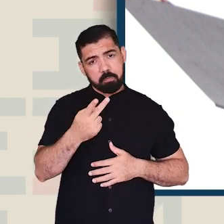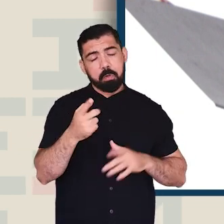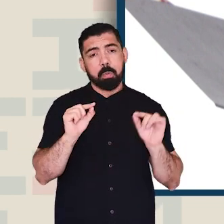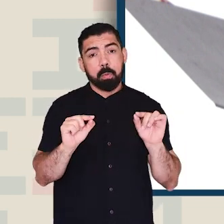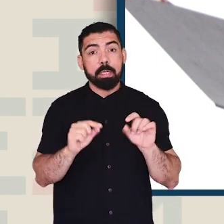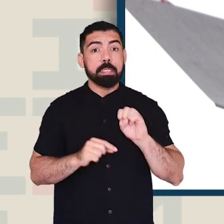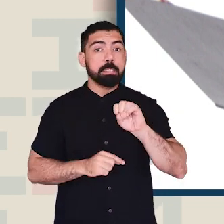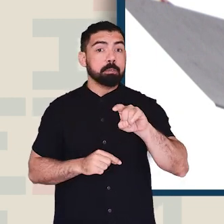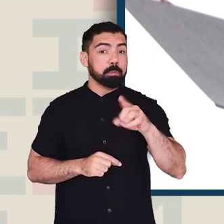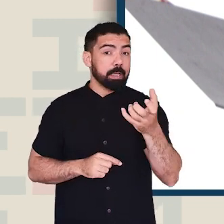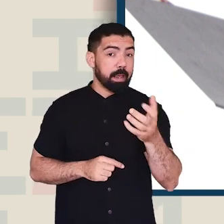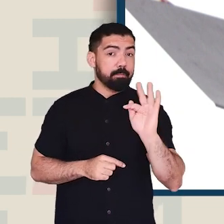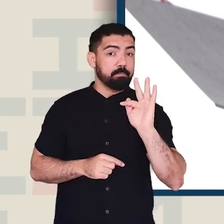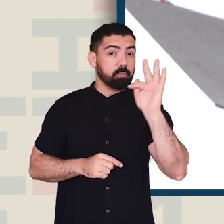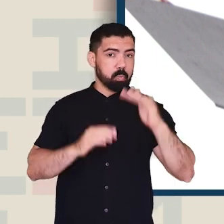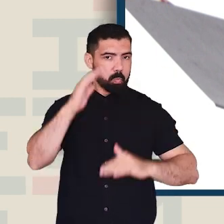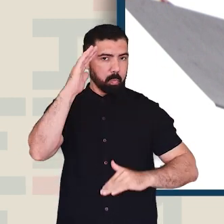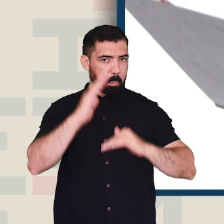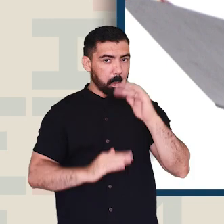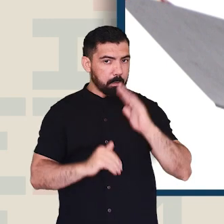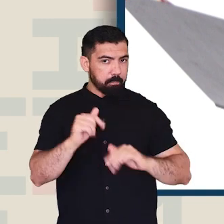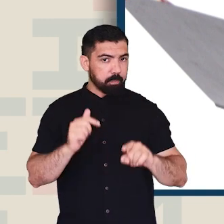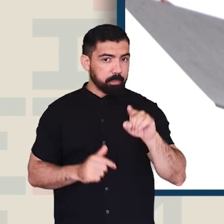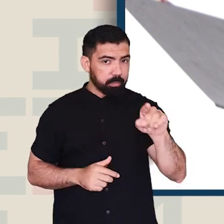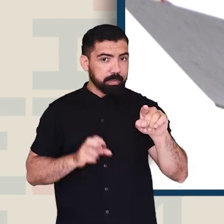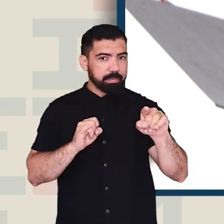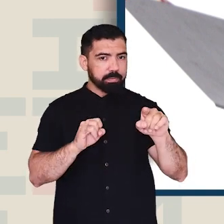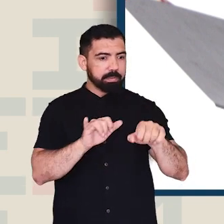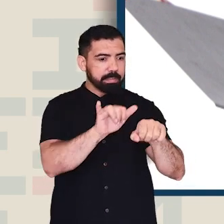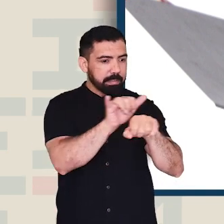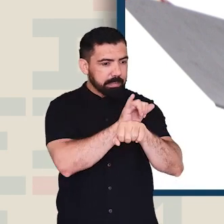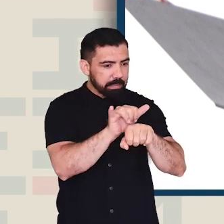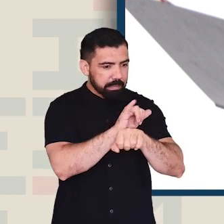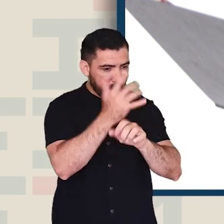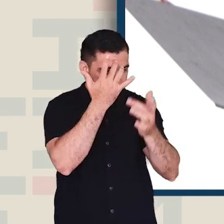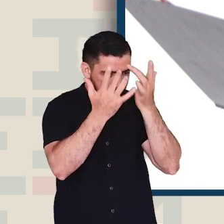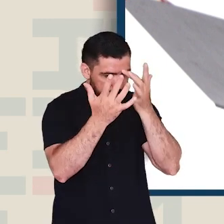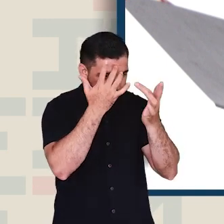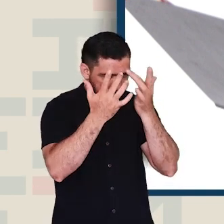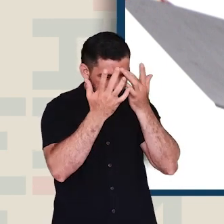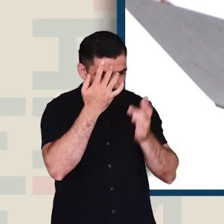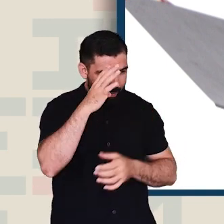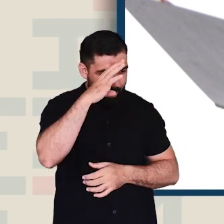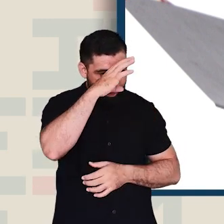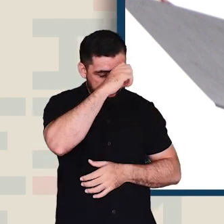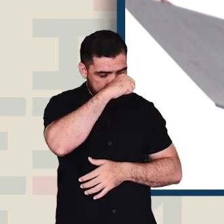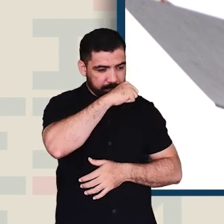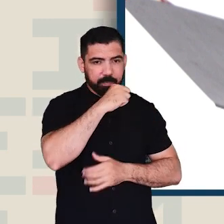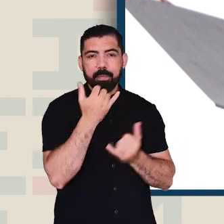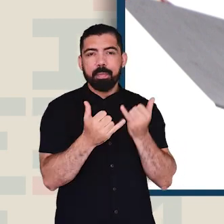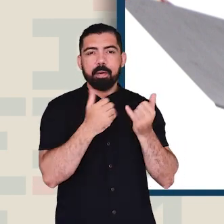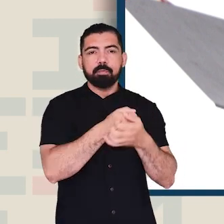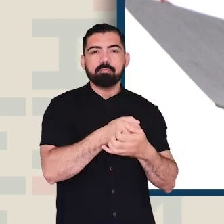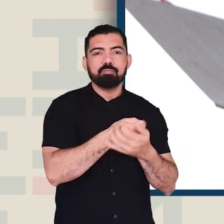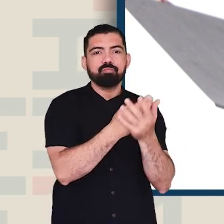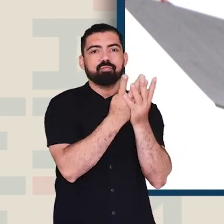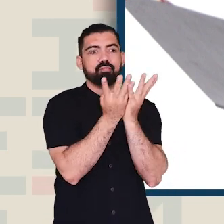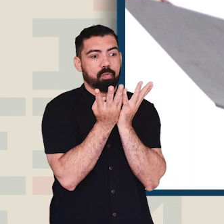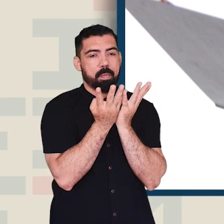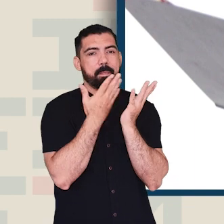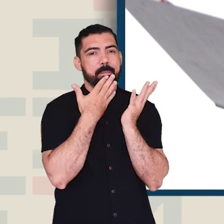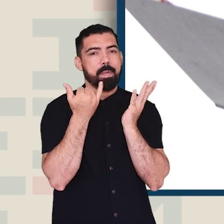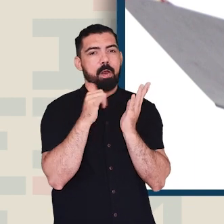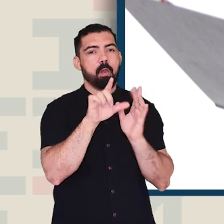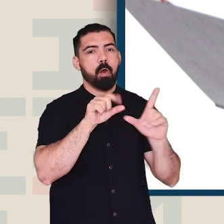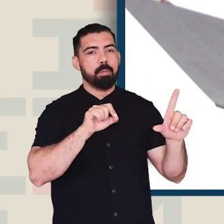se tornar um músico profissional, quanto mais recursos você tiver e cartas na manga, melhor, né? Eu digo sempre um exemplo de